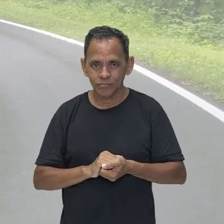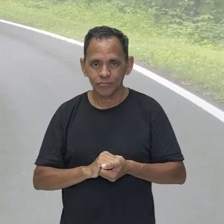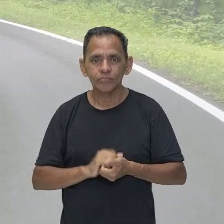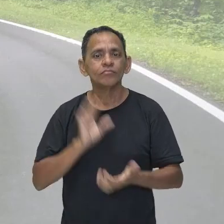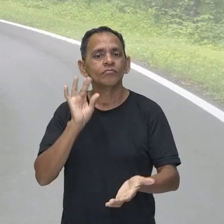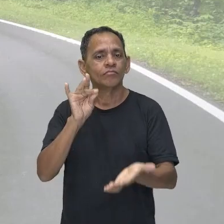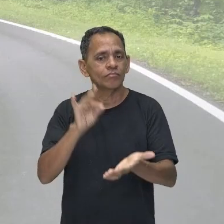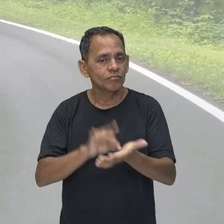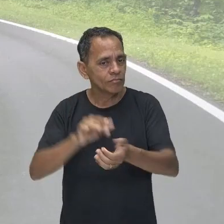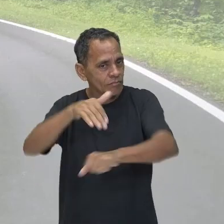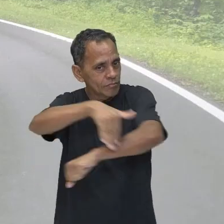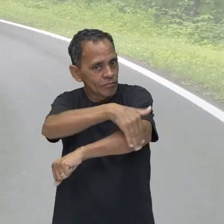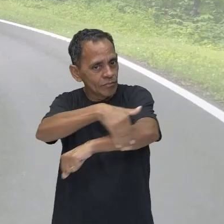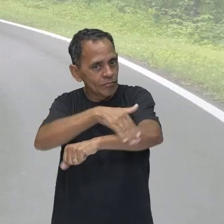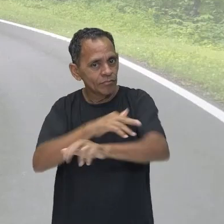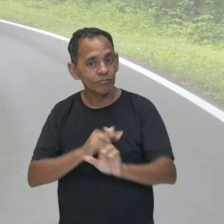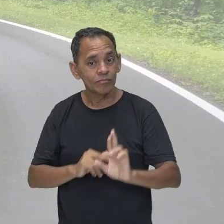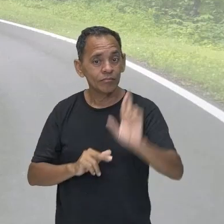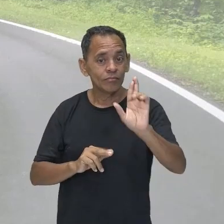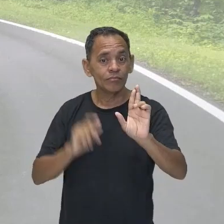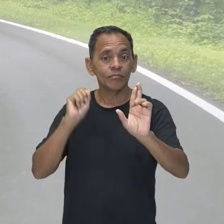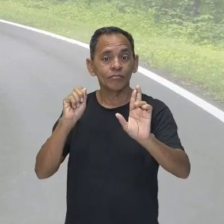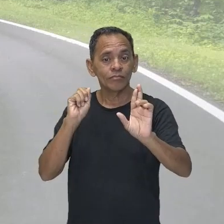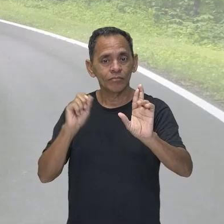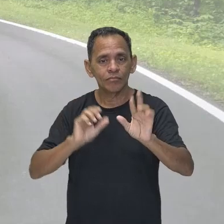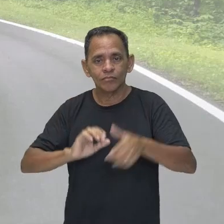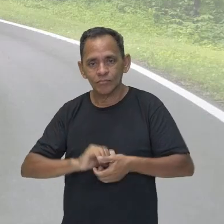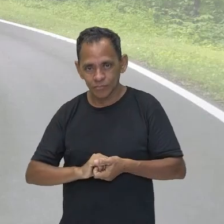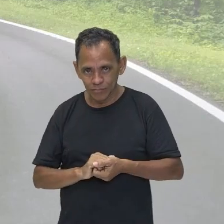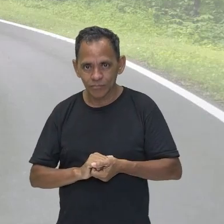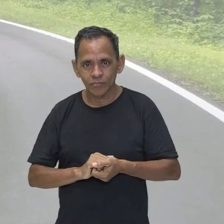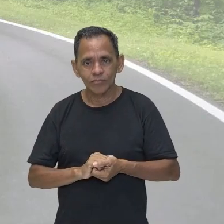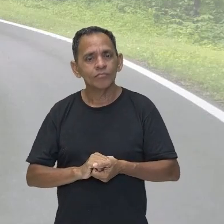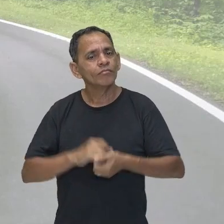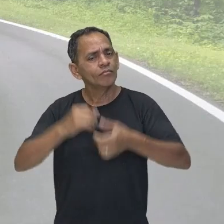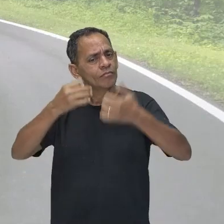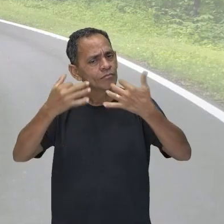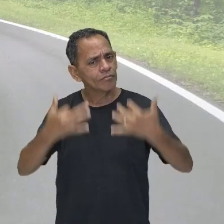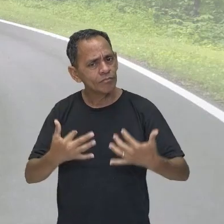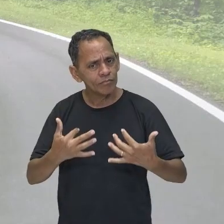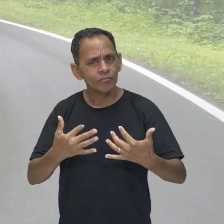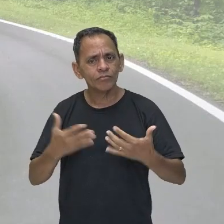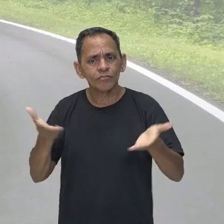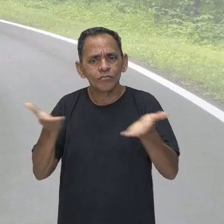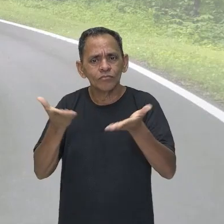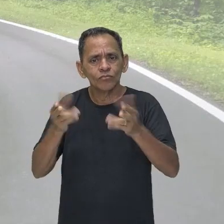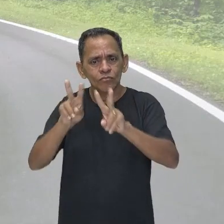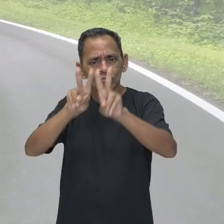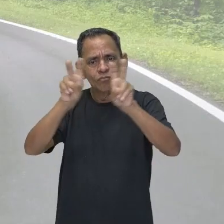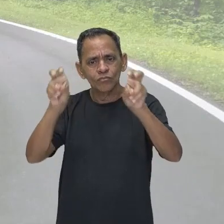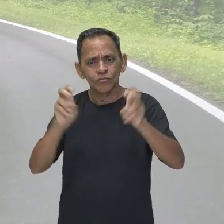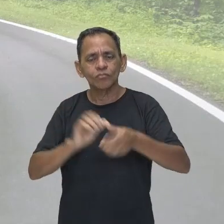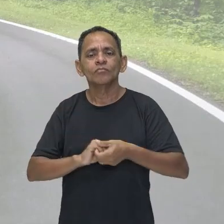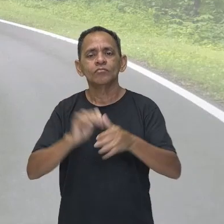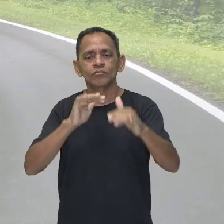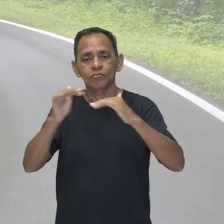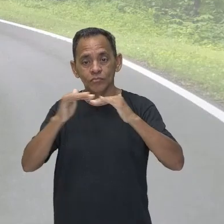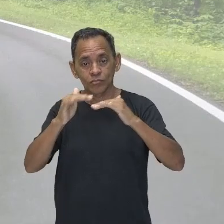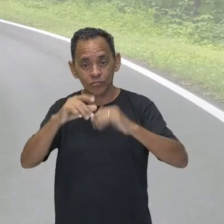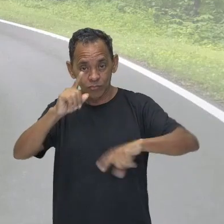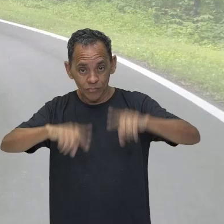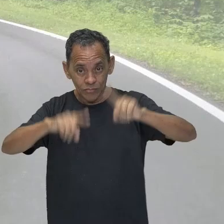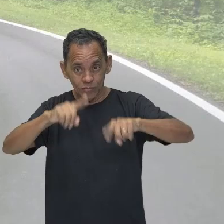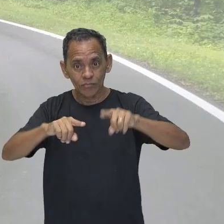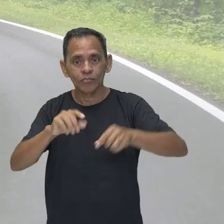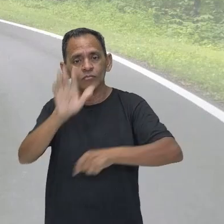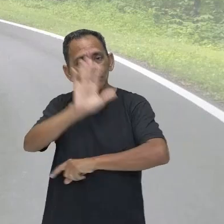essa estrada, ela representa muito bem aquilo que nós queremos estudar, que é o movimento dos corpos, e geralmente